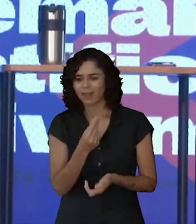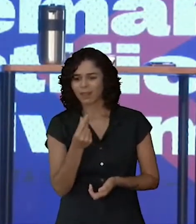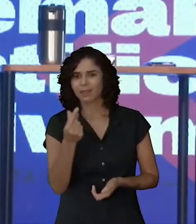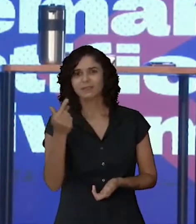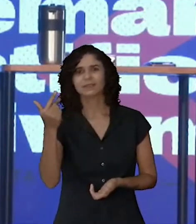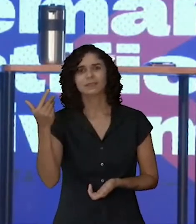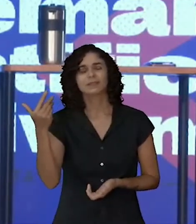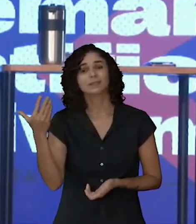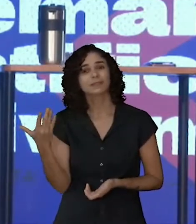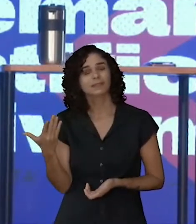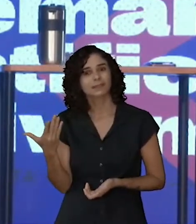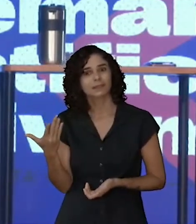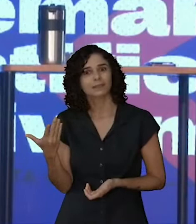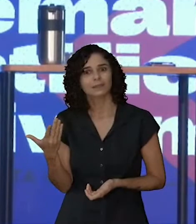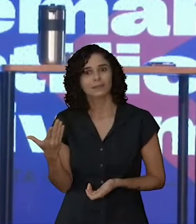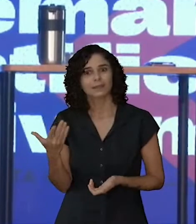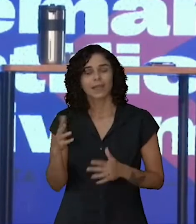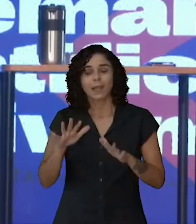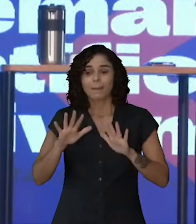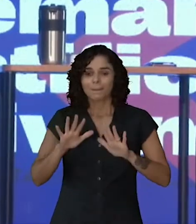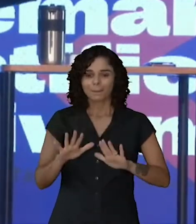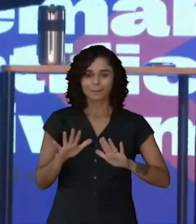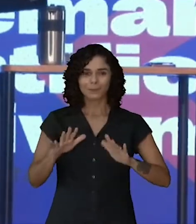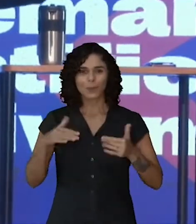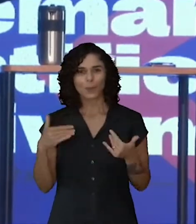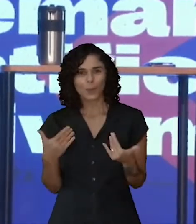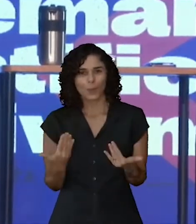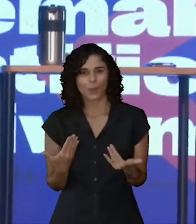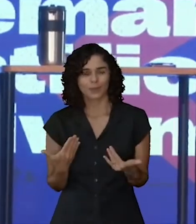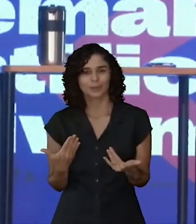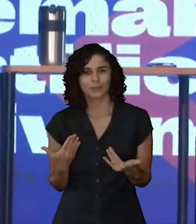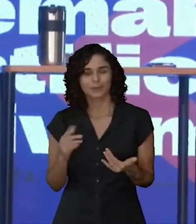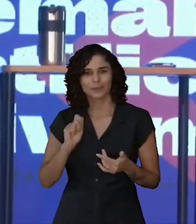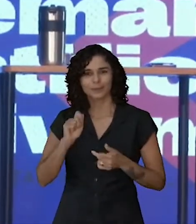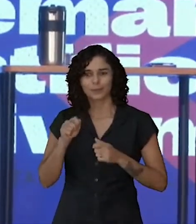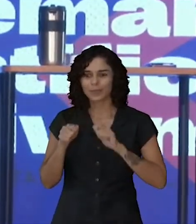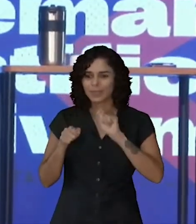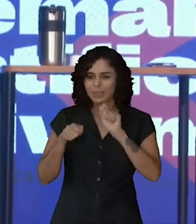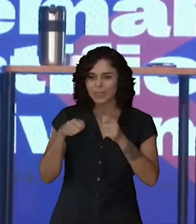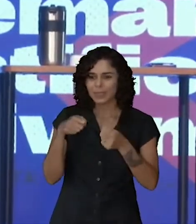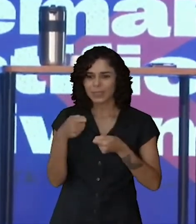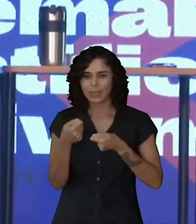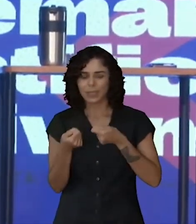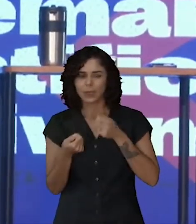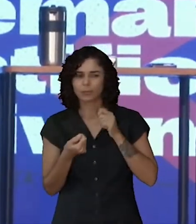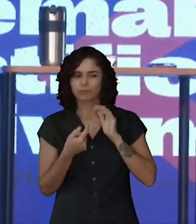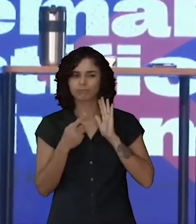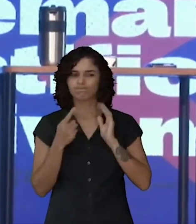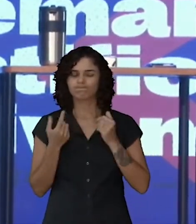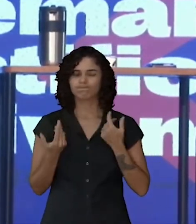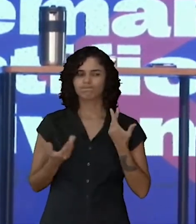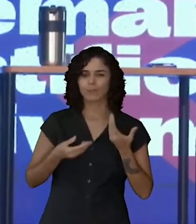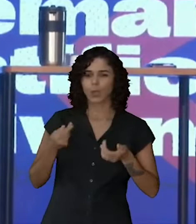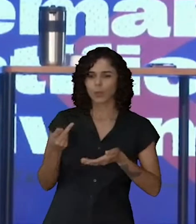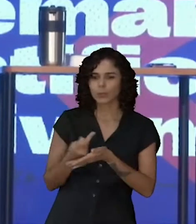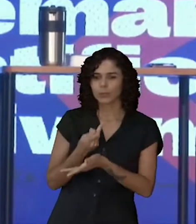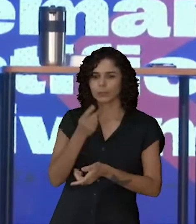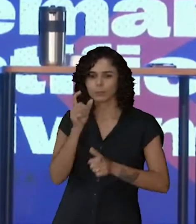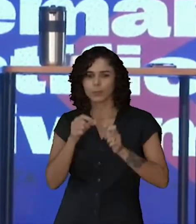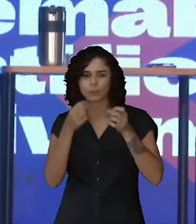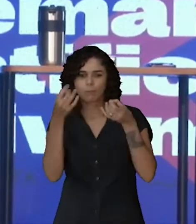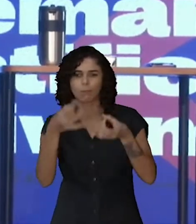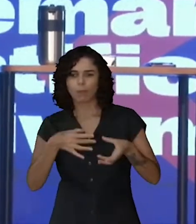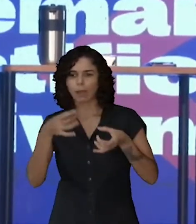E quando esse sinal começou a acontecer, Deus começou a colocar no meu coração, com